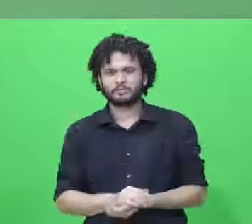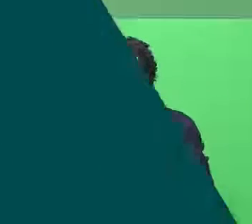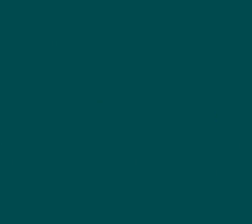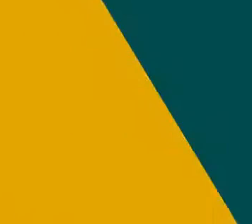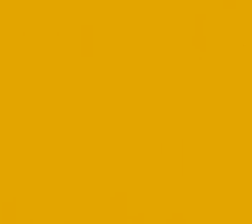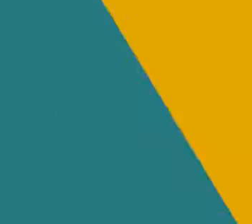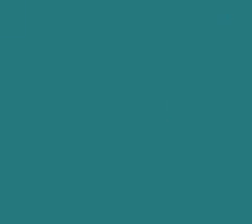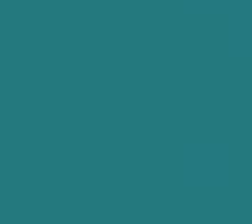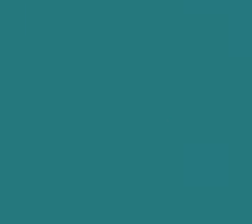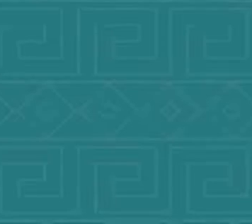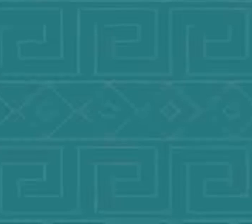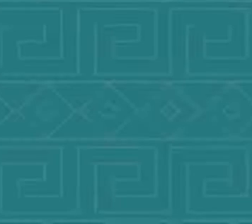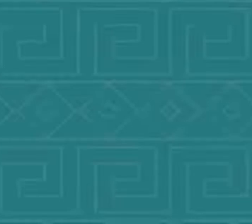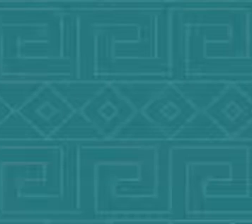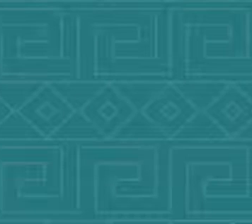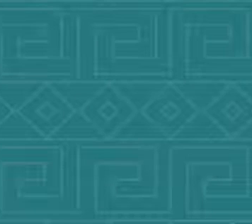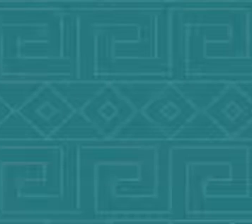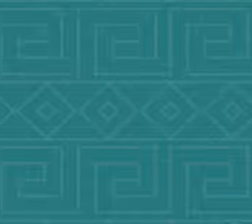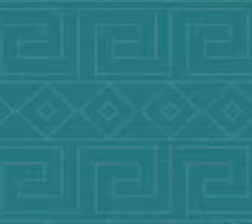Obrigada.